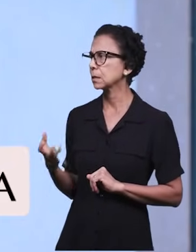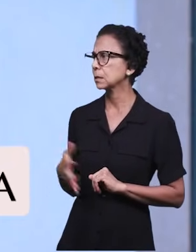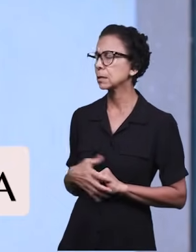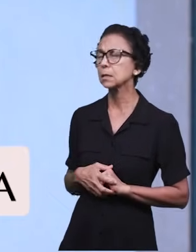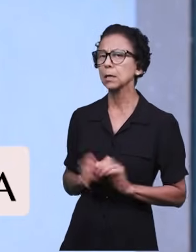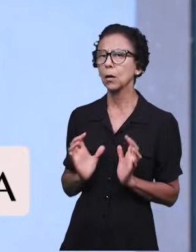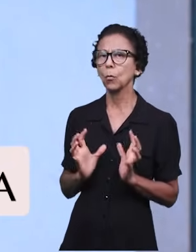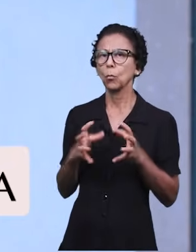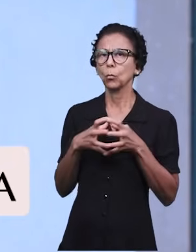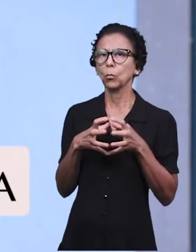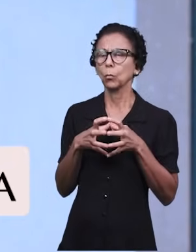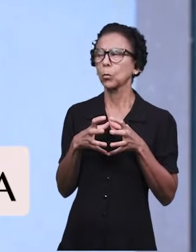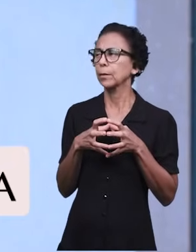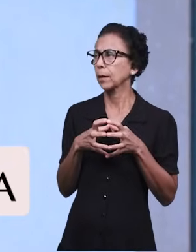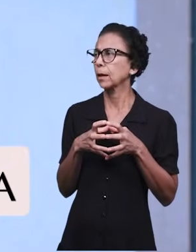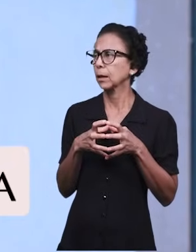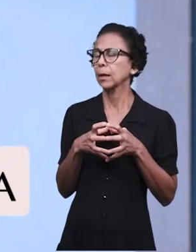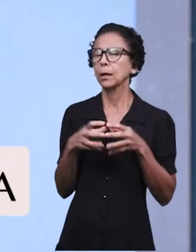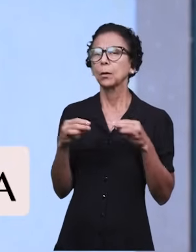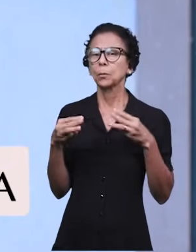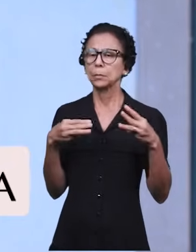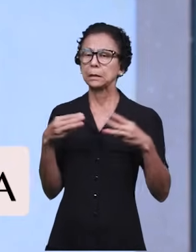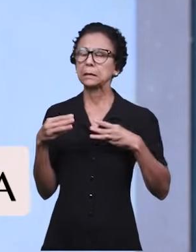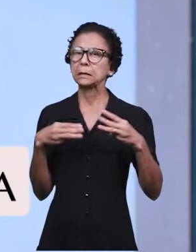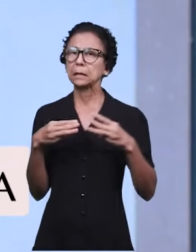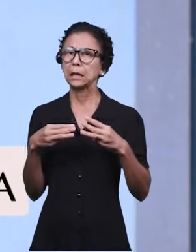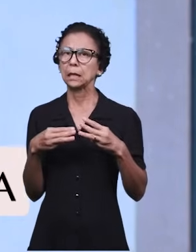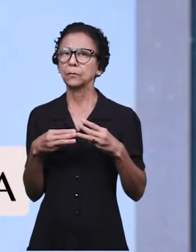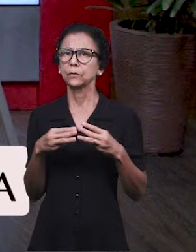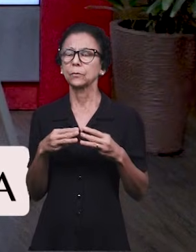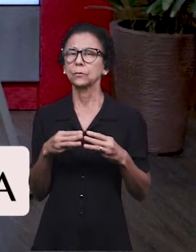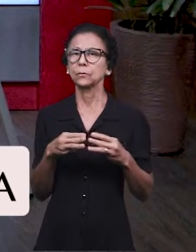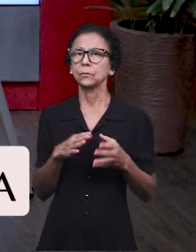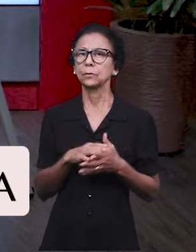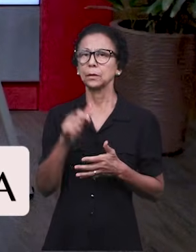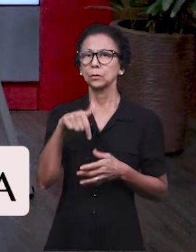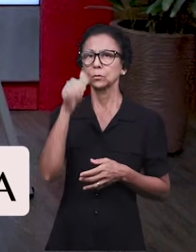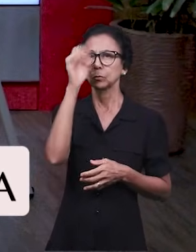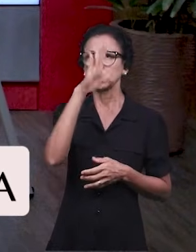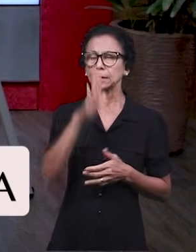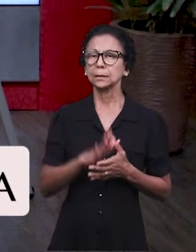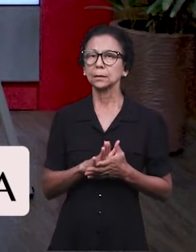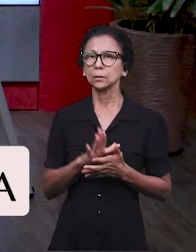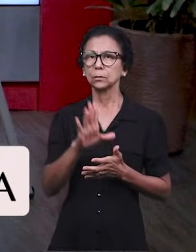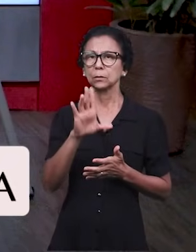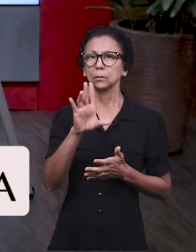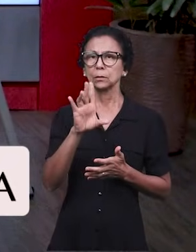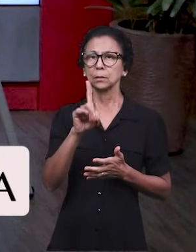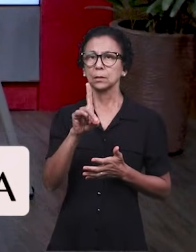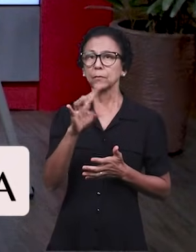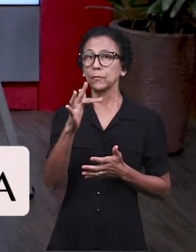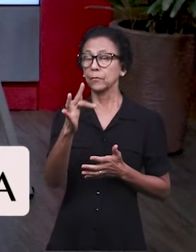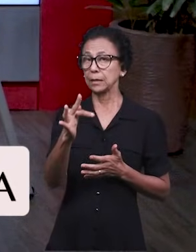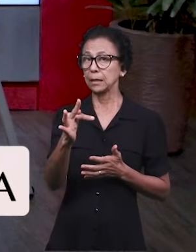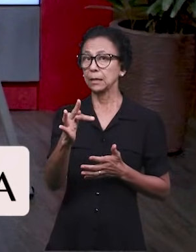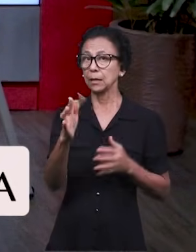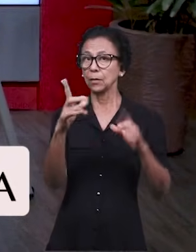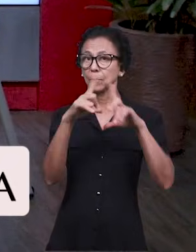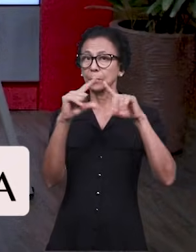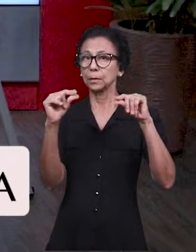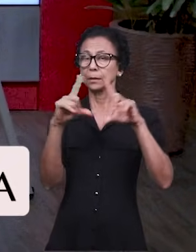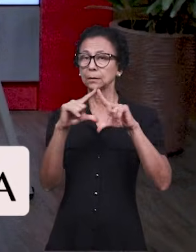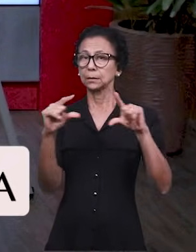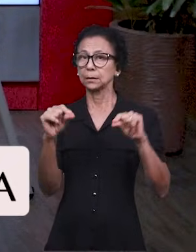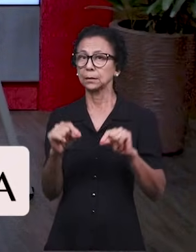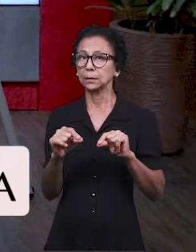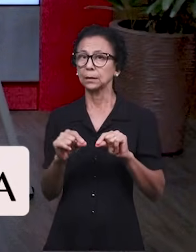do Ministério. E fica em Brasília, no Distrito Federal. Está localizado em Brasília. Isso. Mas o exame de admissão é